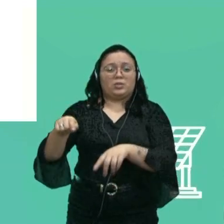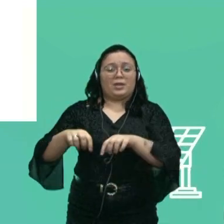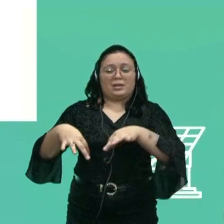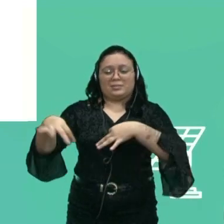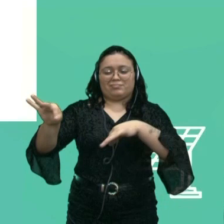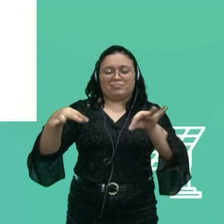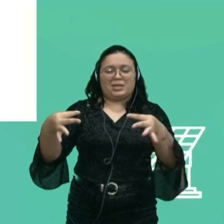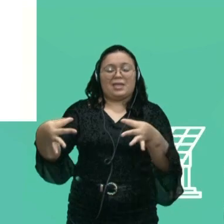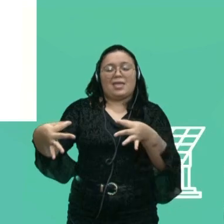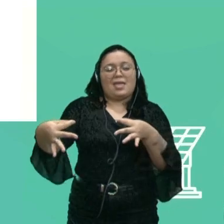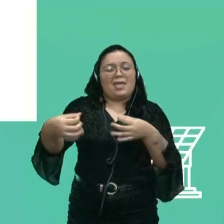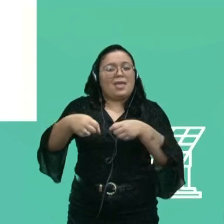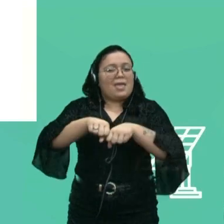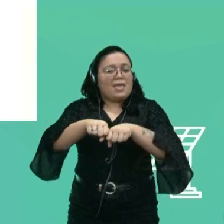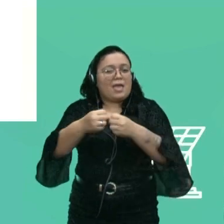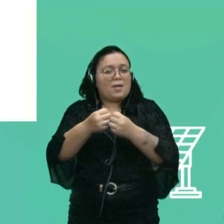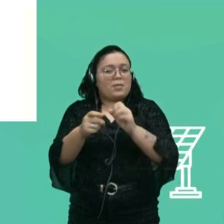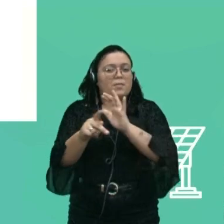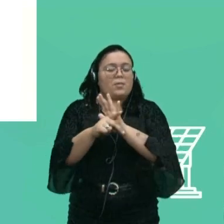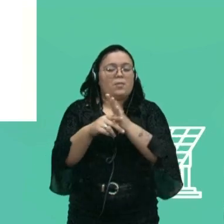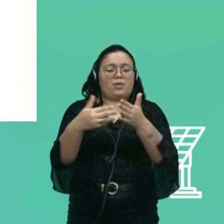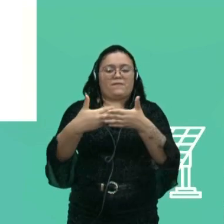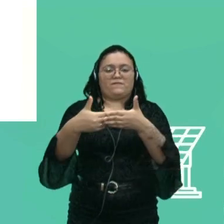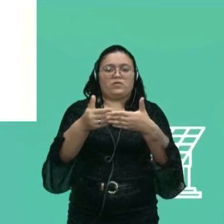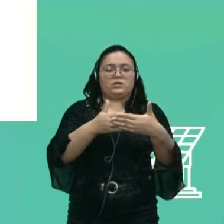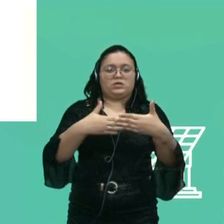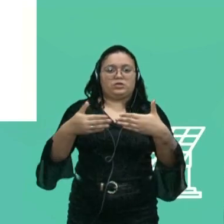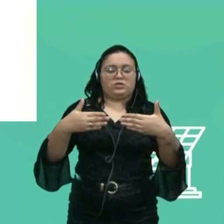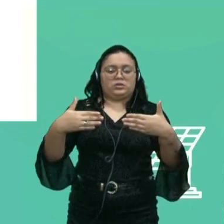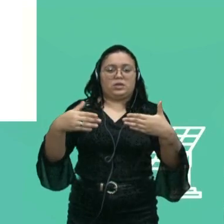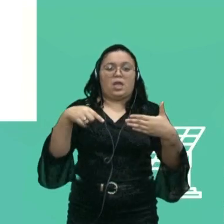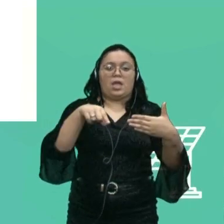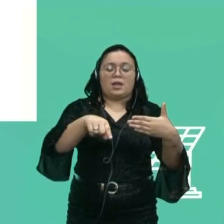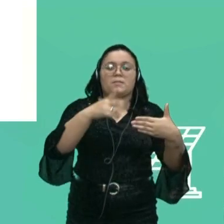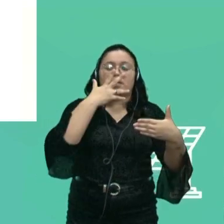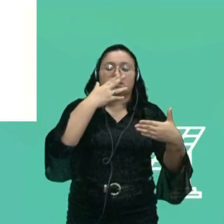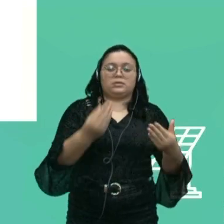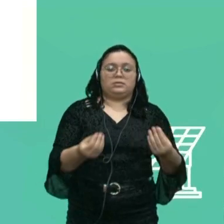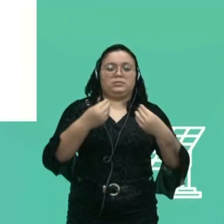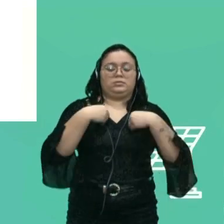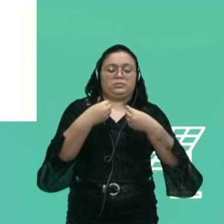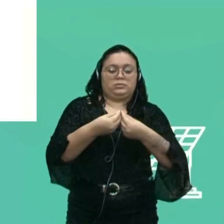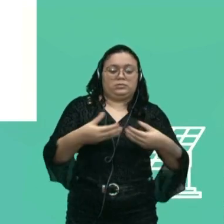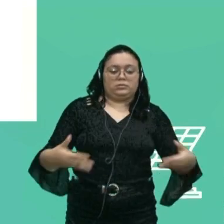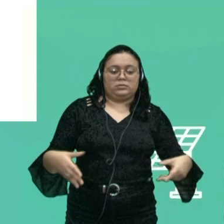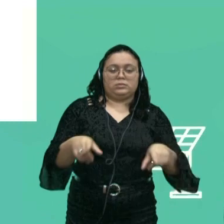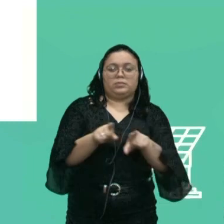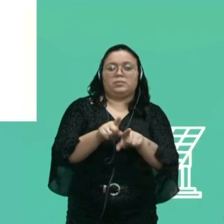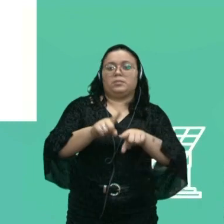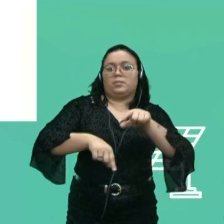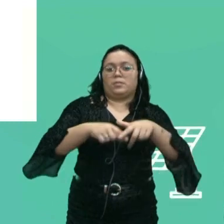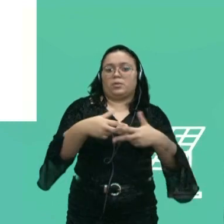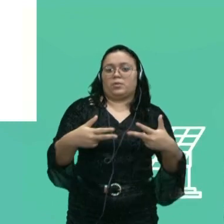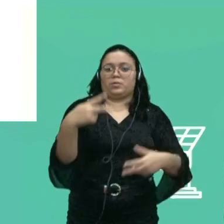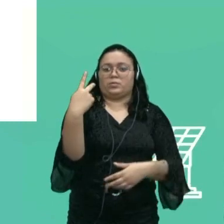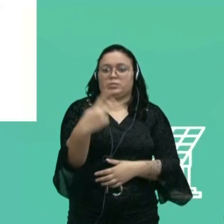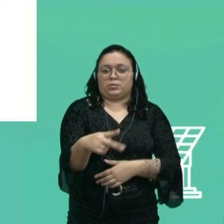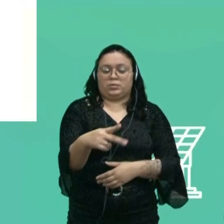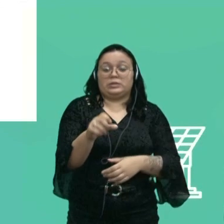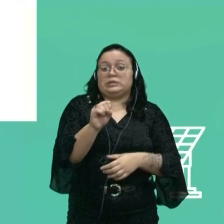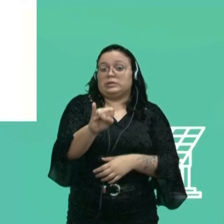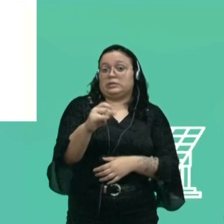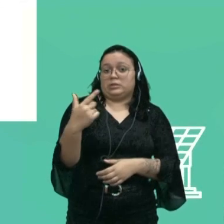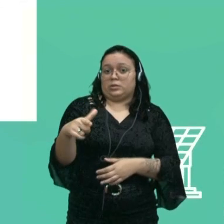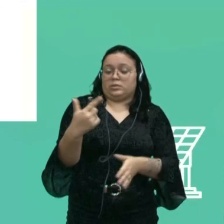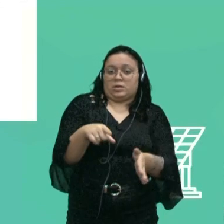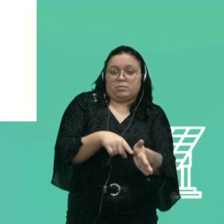fuligem, que é quem produz o brilho da chama. Portanto, acaba afetando um pouquinho a qualidade do produto se não houver pesquisa e